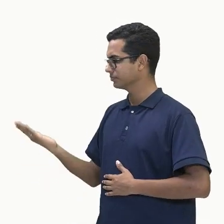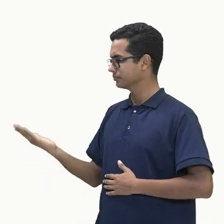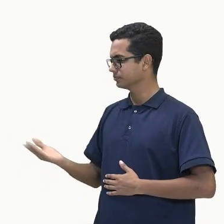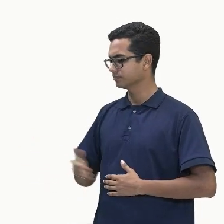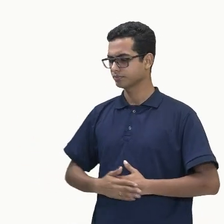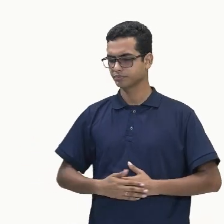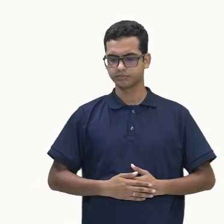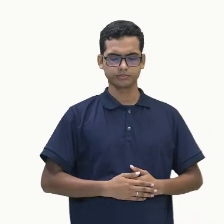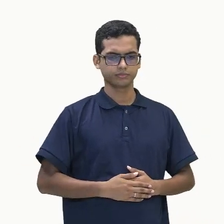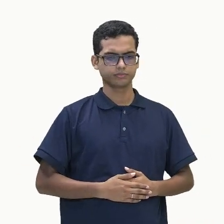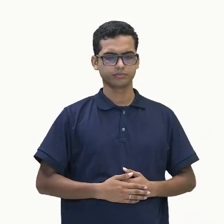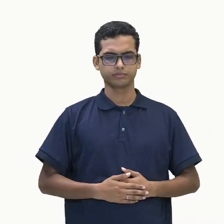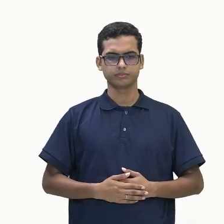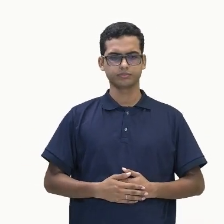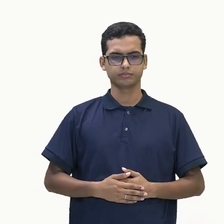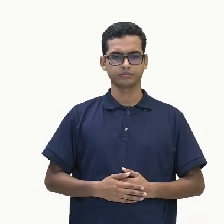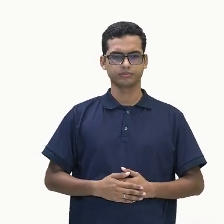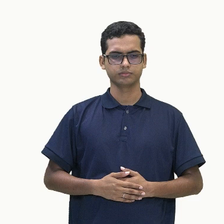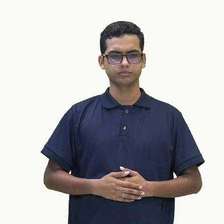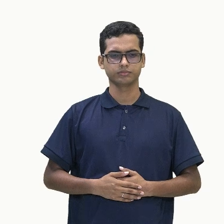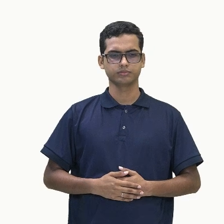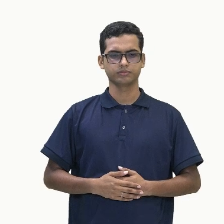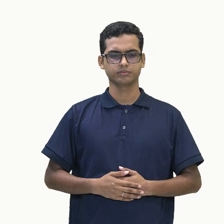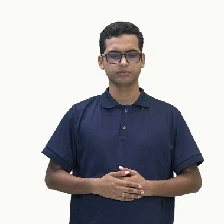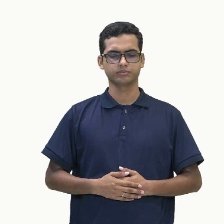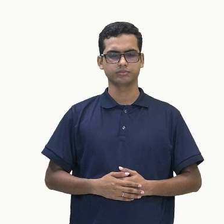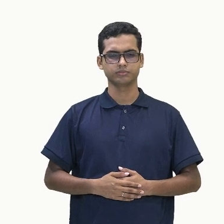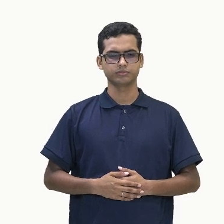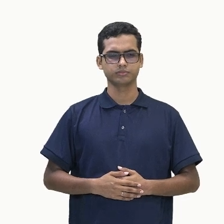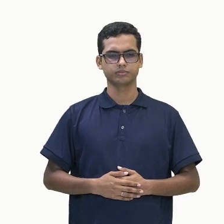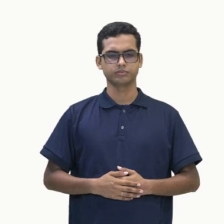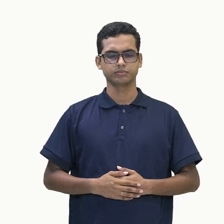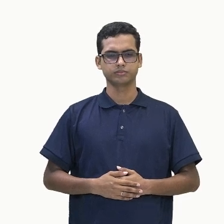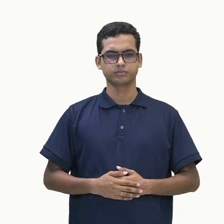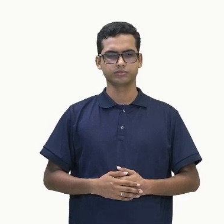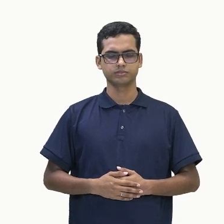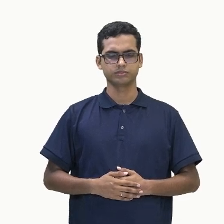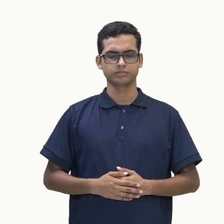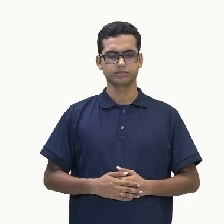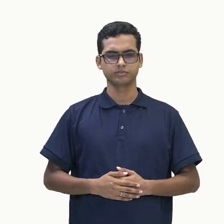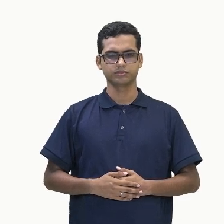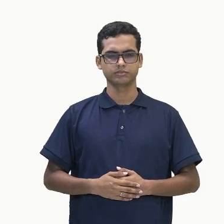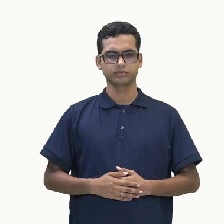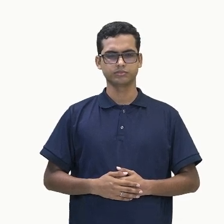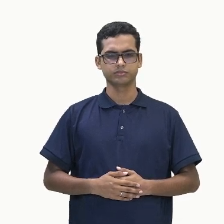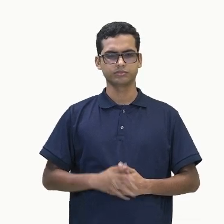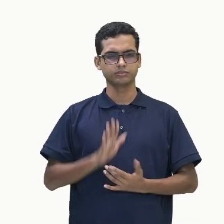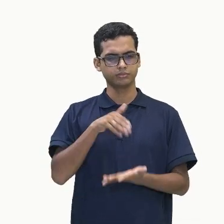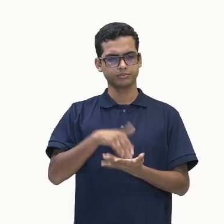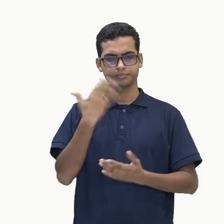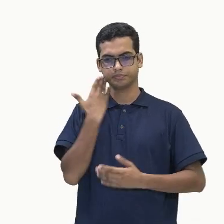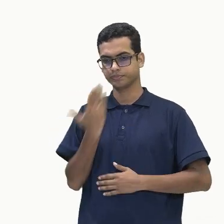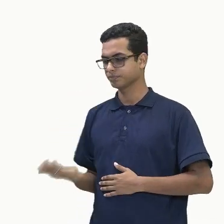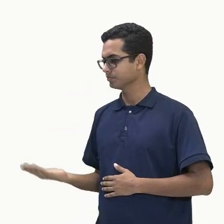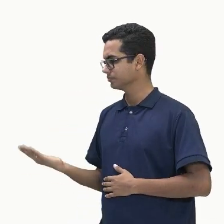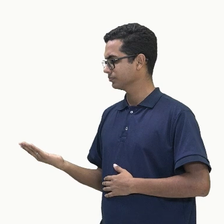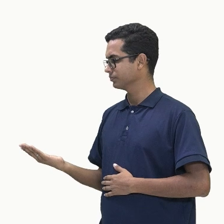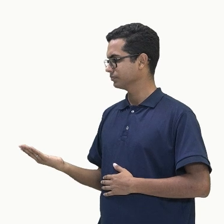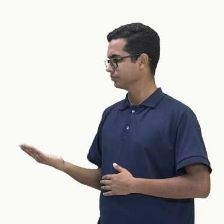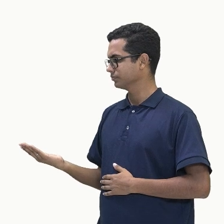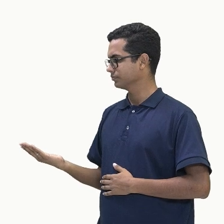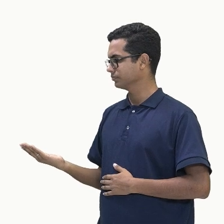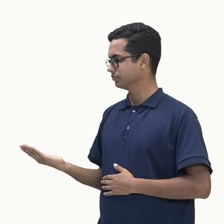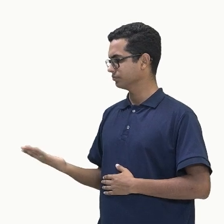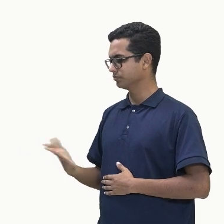Próxima. Why is it raining? Why is it raining? E a última. How are